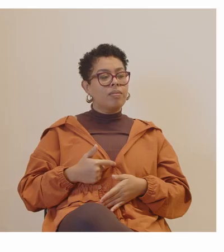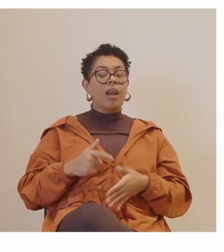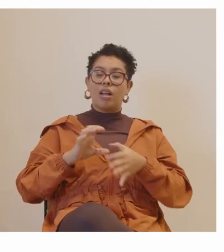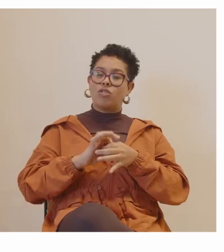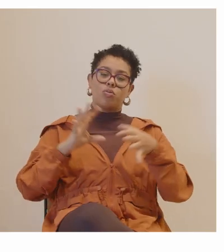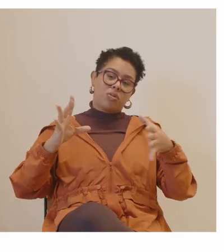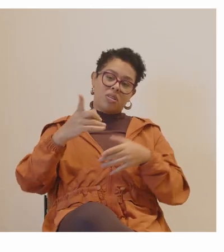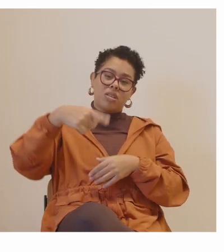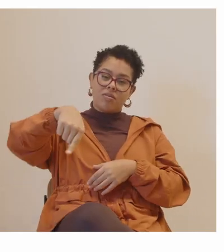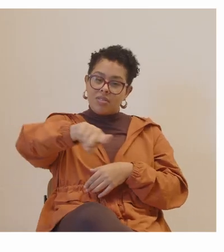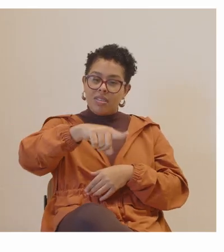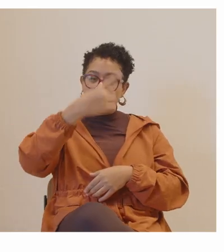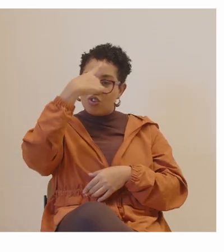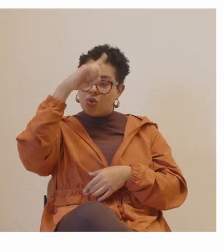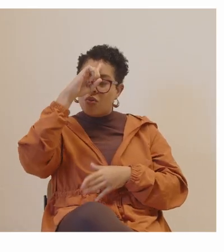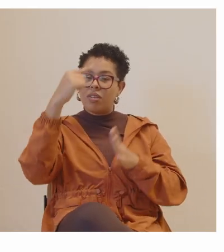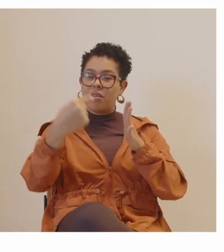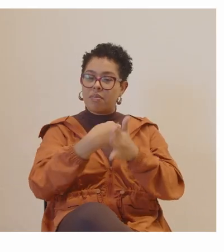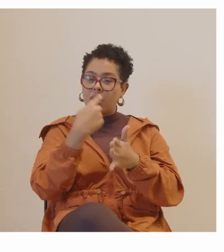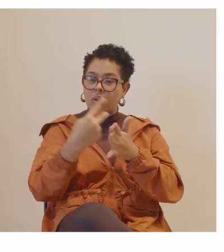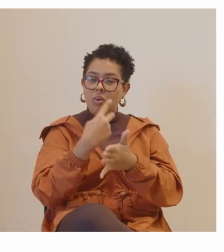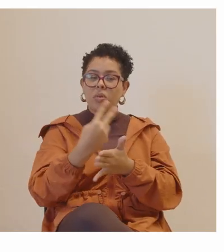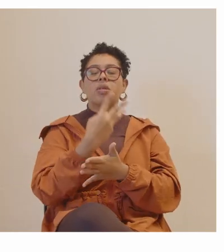à disposição para perguntas. Obrigada.